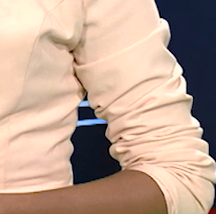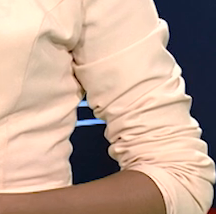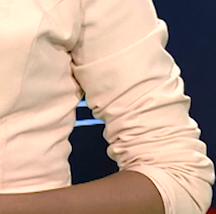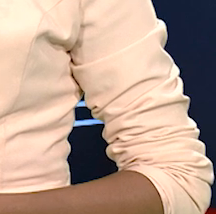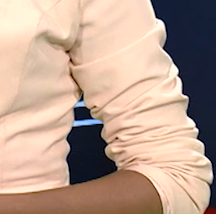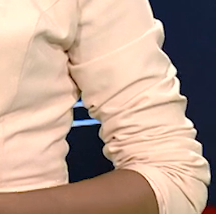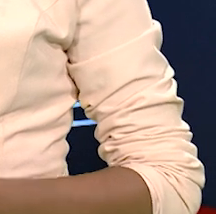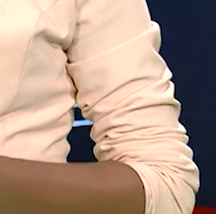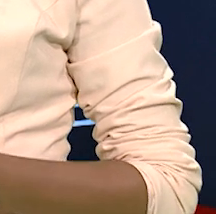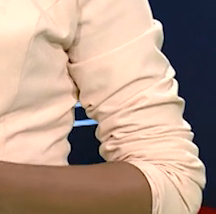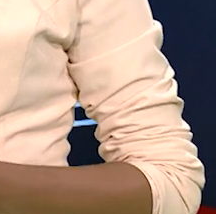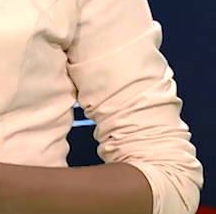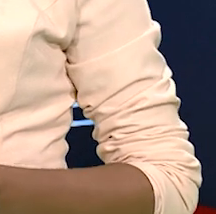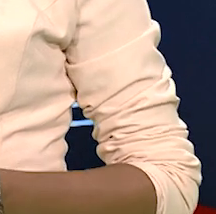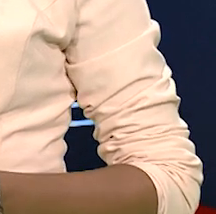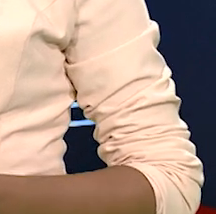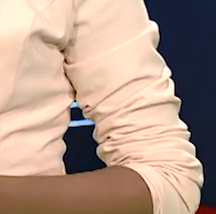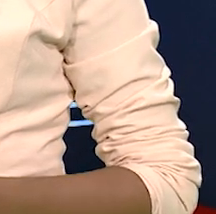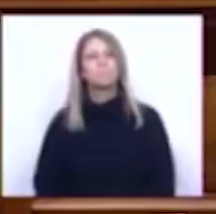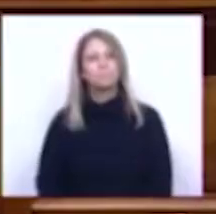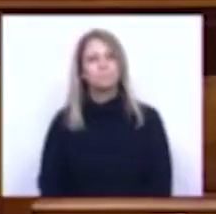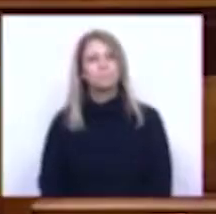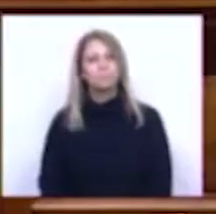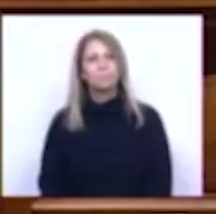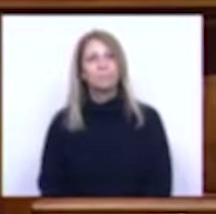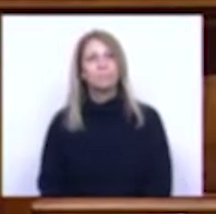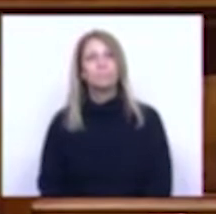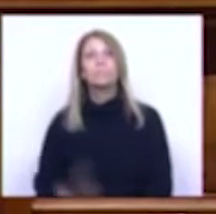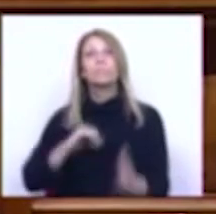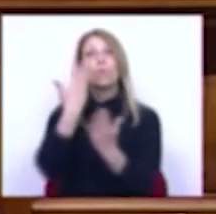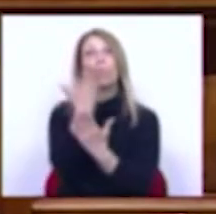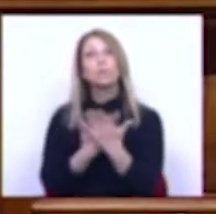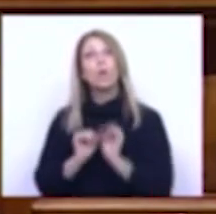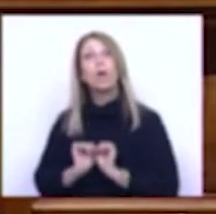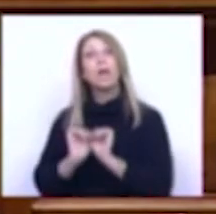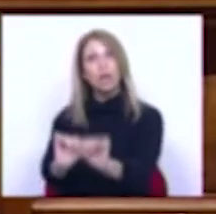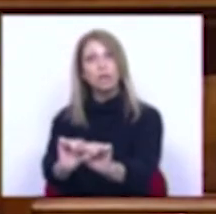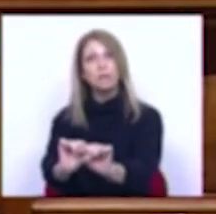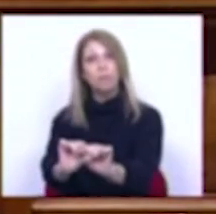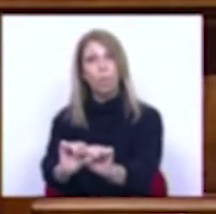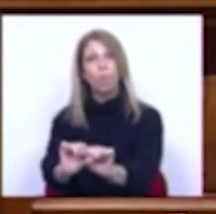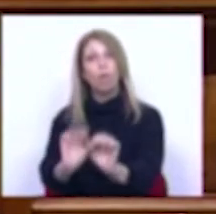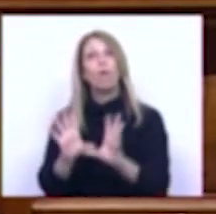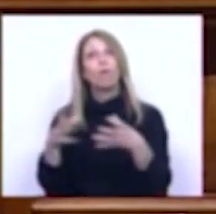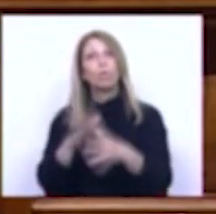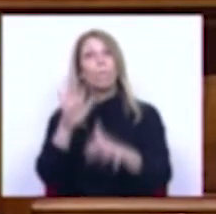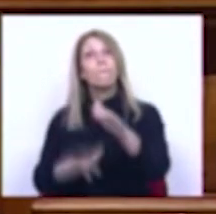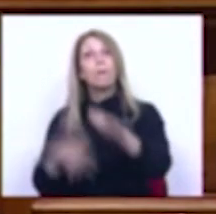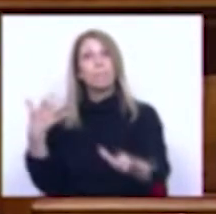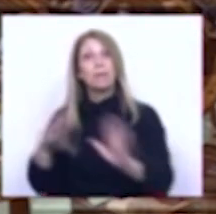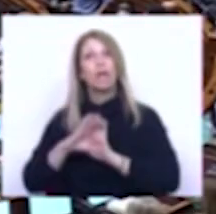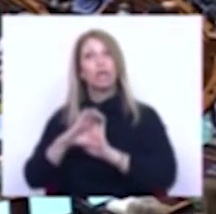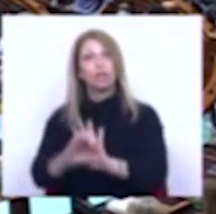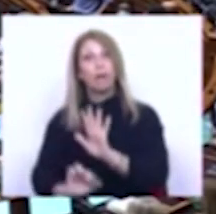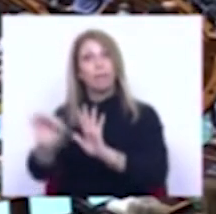favoráveis dos deputados do partido proponente. A moção de rejeição apresentada pelo grupamentar do